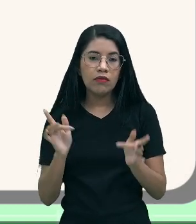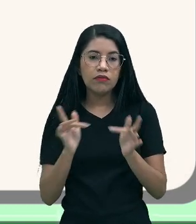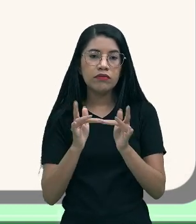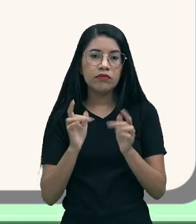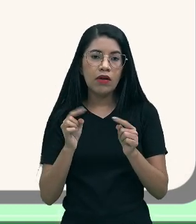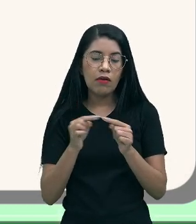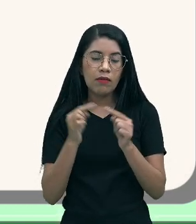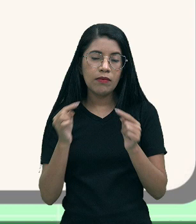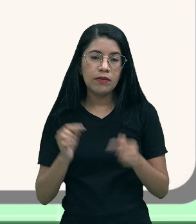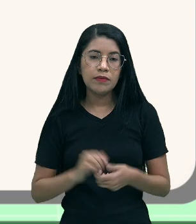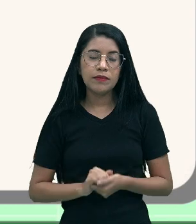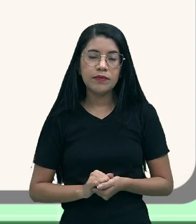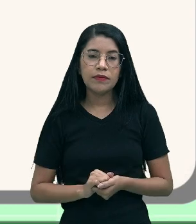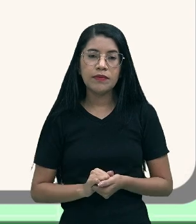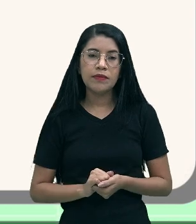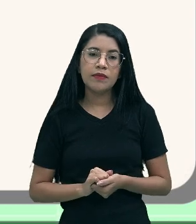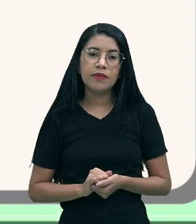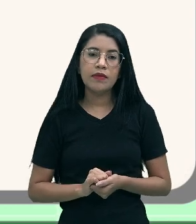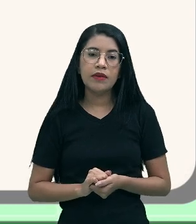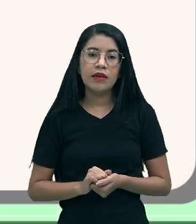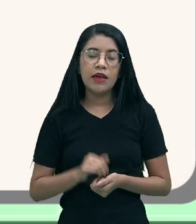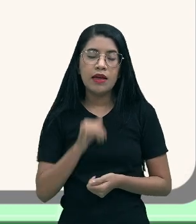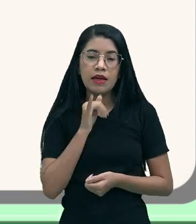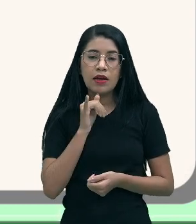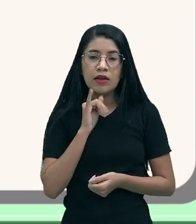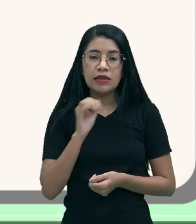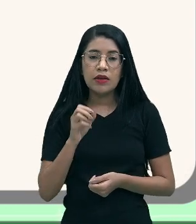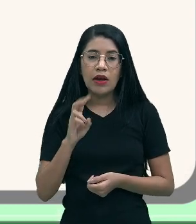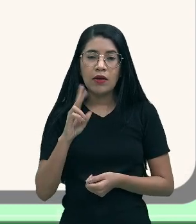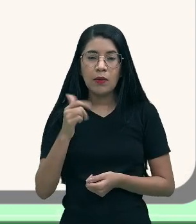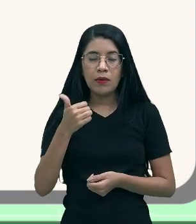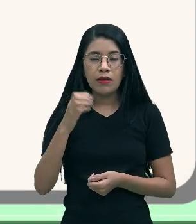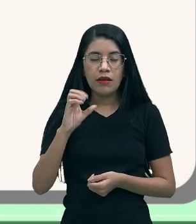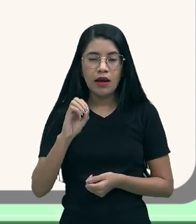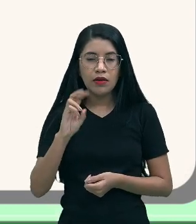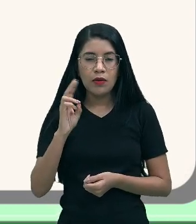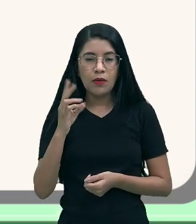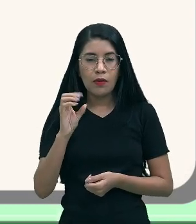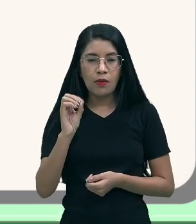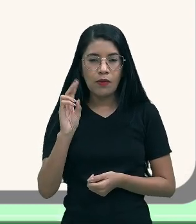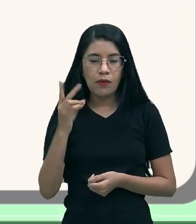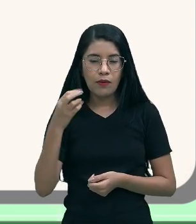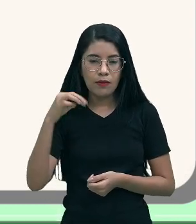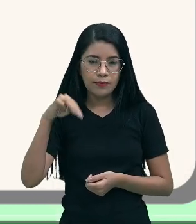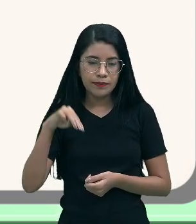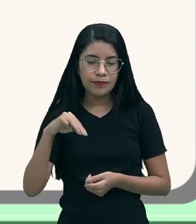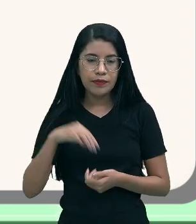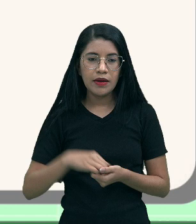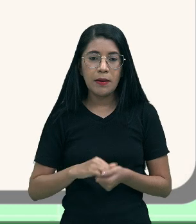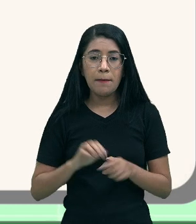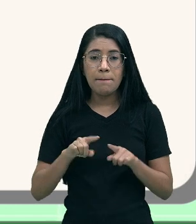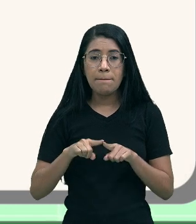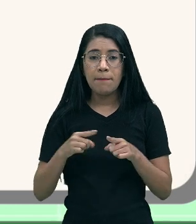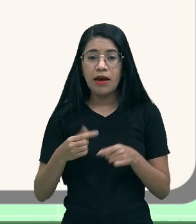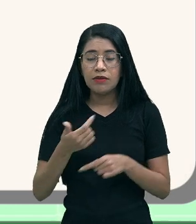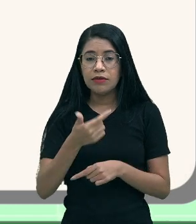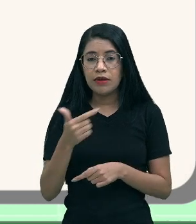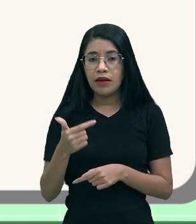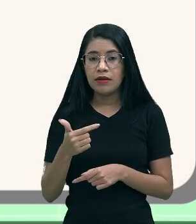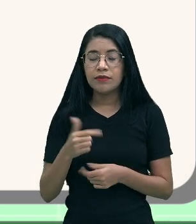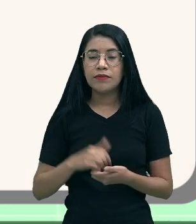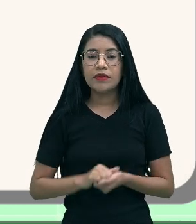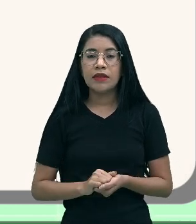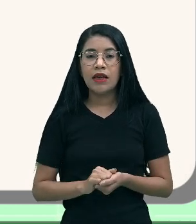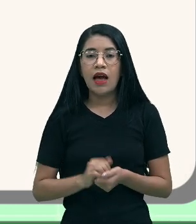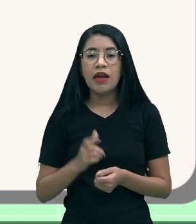obter. Por exemplo, se eu quero uma resistência de 10 ohms, mas eu não tenho um resistor de 10 ohms, mas tenho um resistor de 5 ohms,